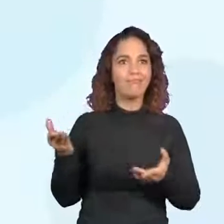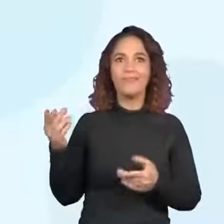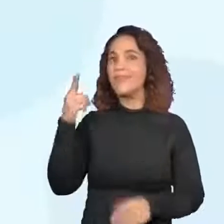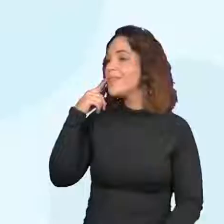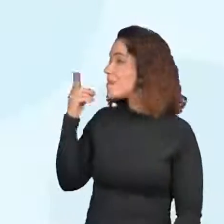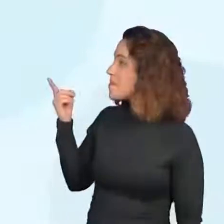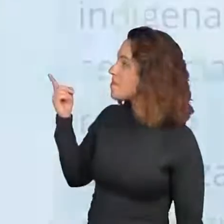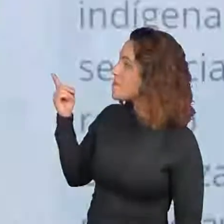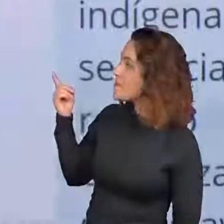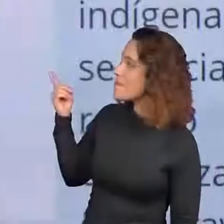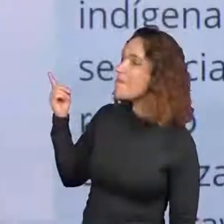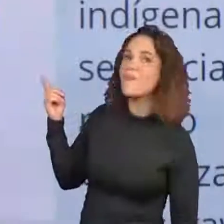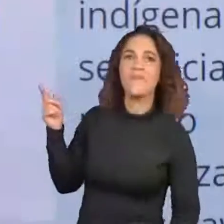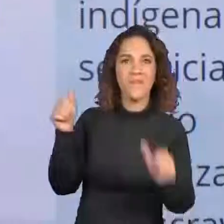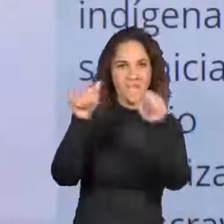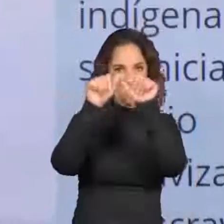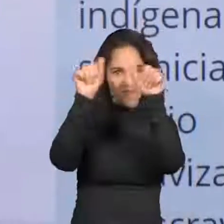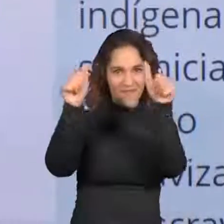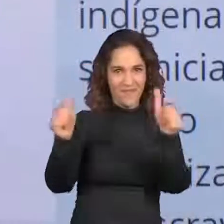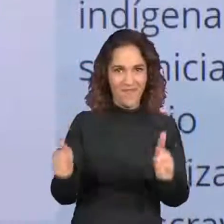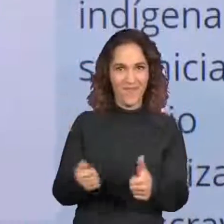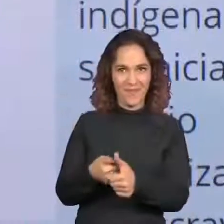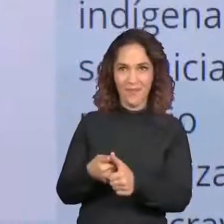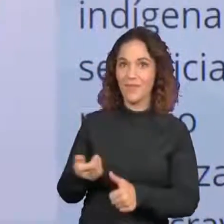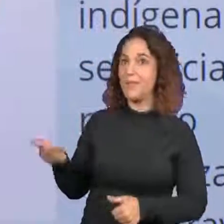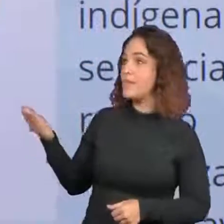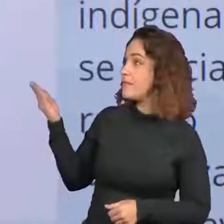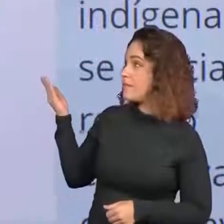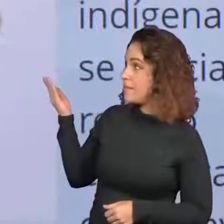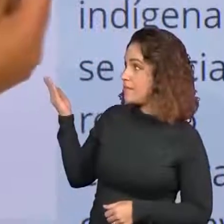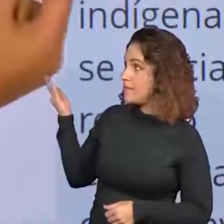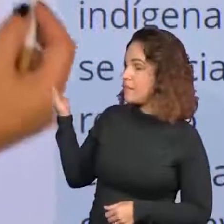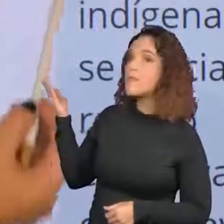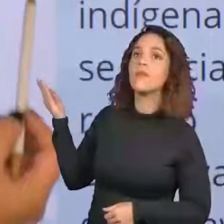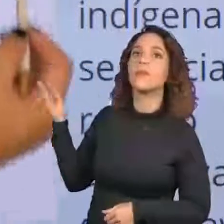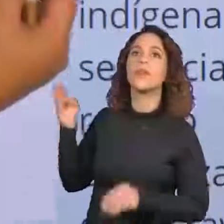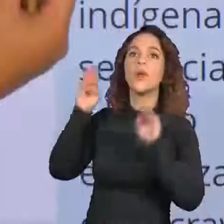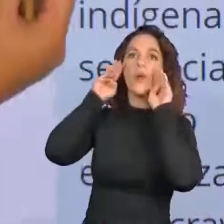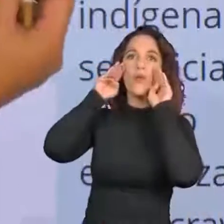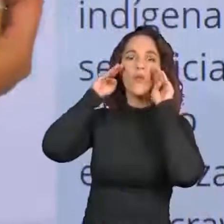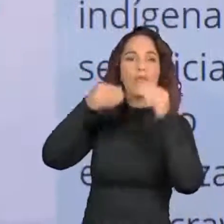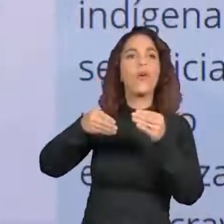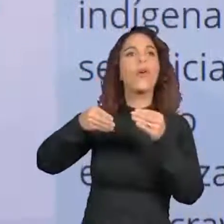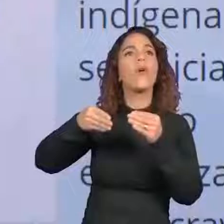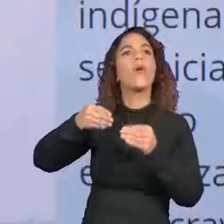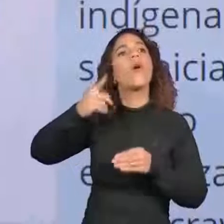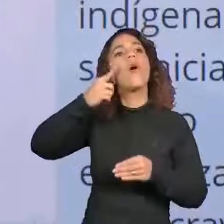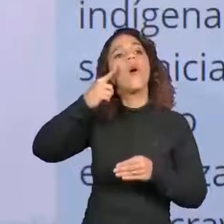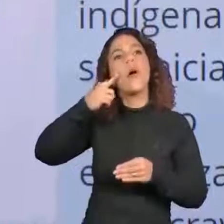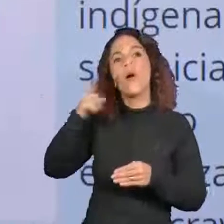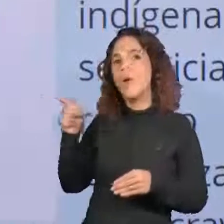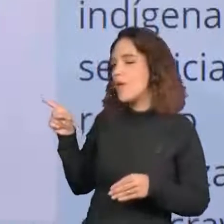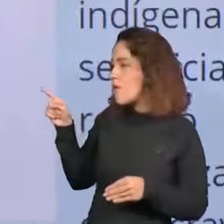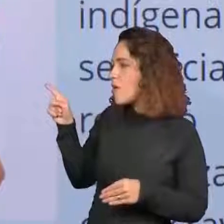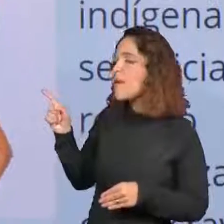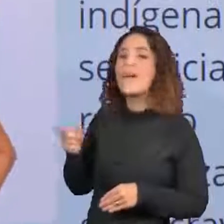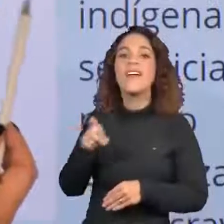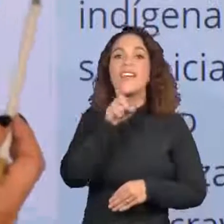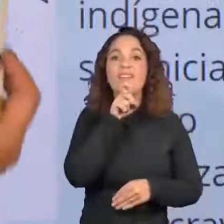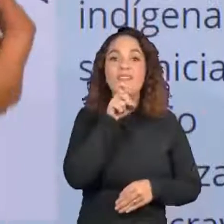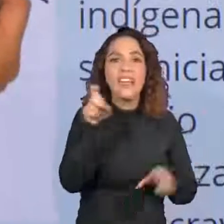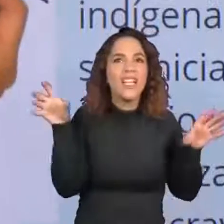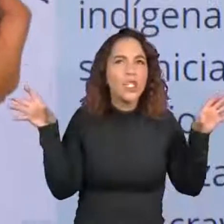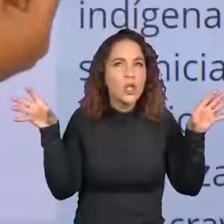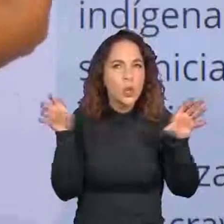aqui, inclusive, mas mais focando, se vocês olharem, quando eu tenho a questão do verde escuro aqui,